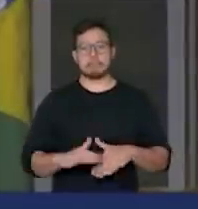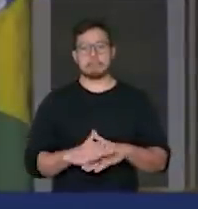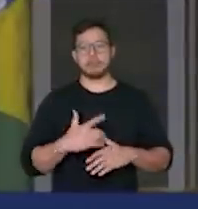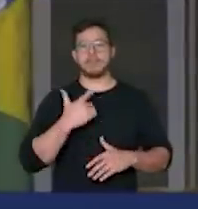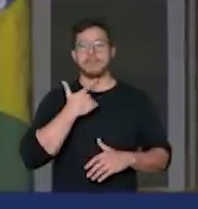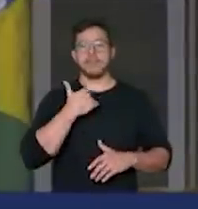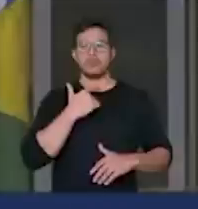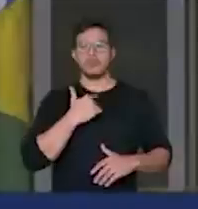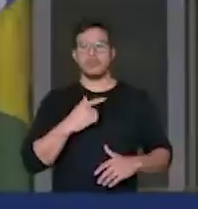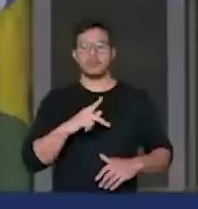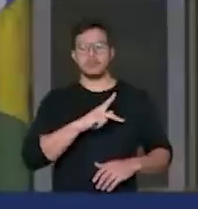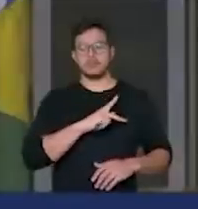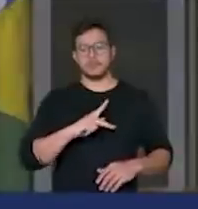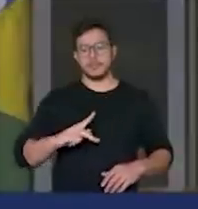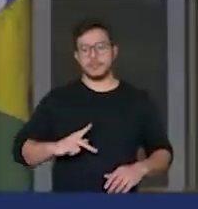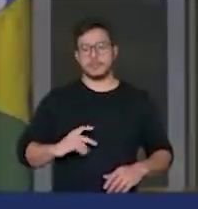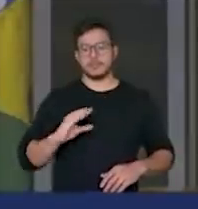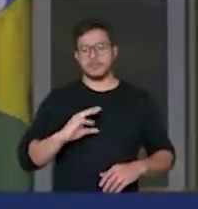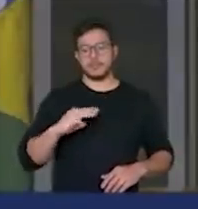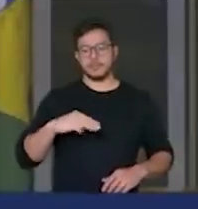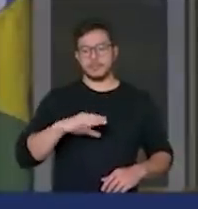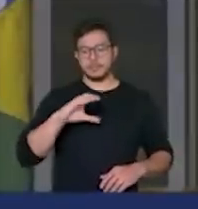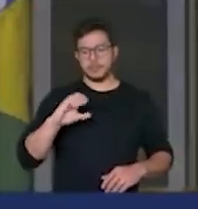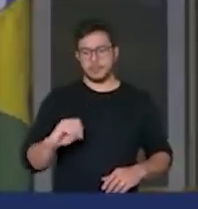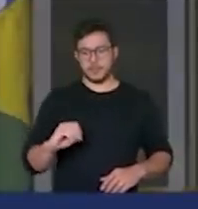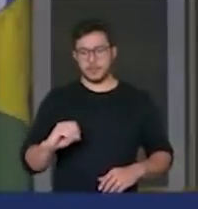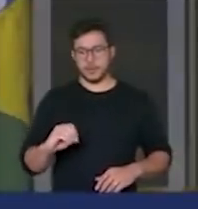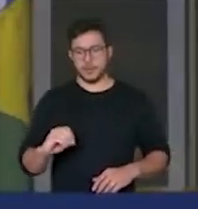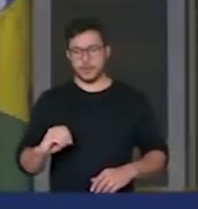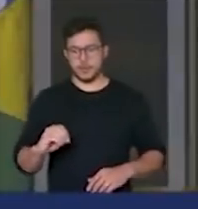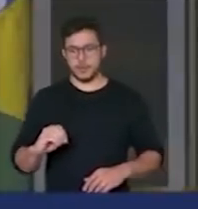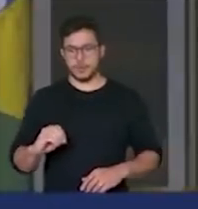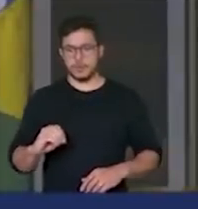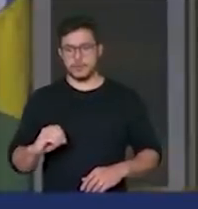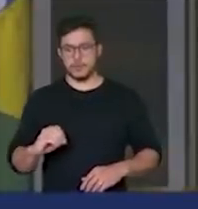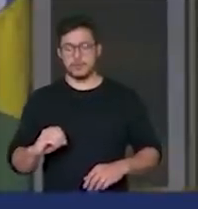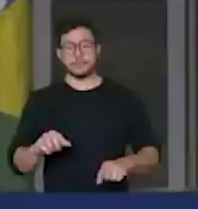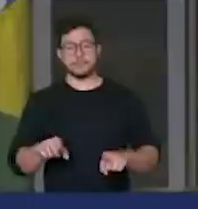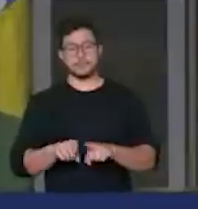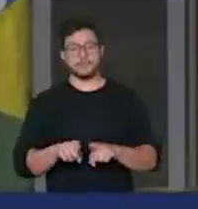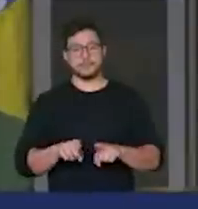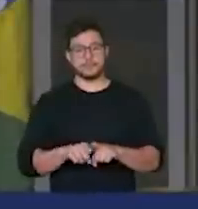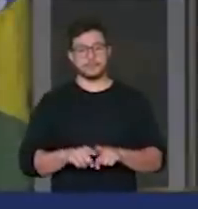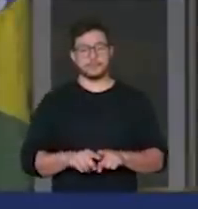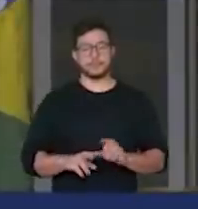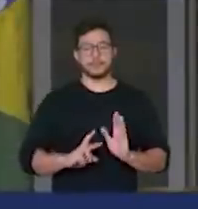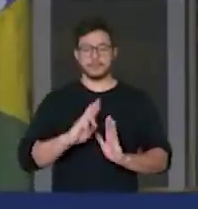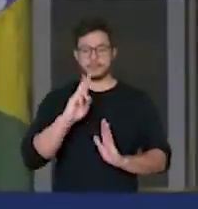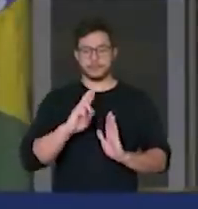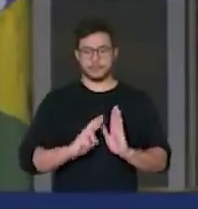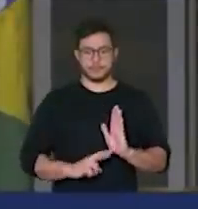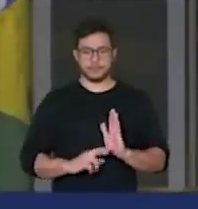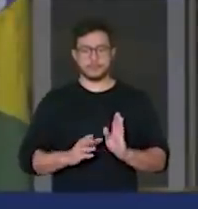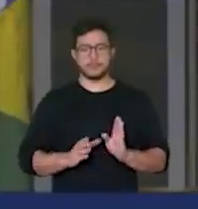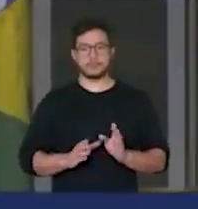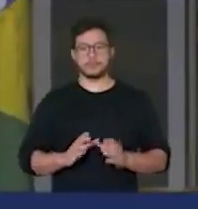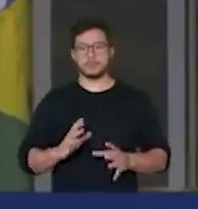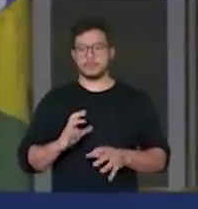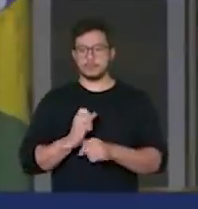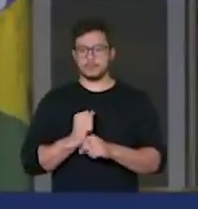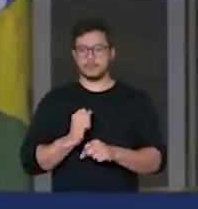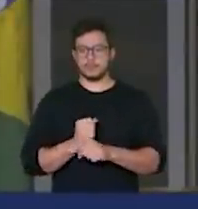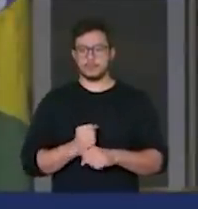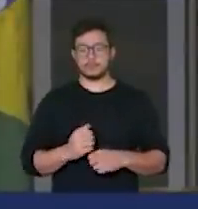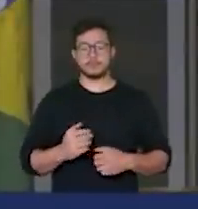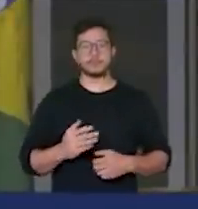vontades do presidente da Comissão Mista de Orçamento, do futuro presidente da Comissão Mista de Orçamento e do futuro relator do orçamento.